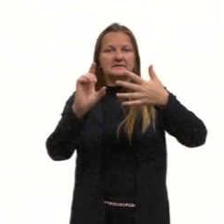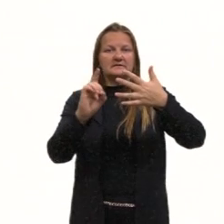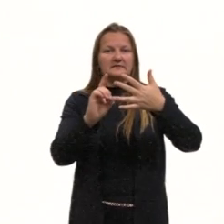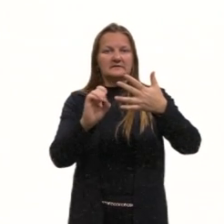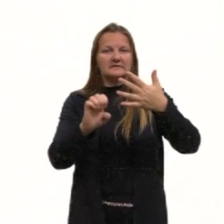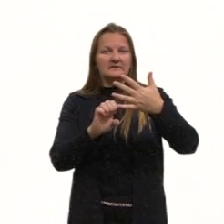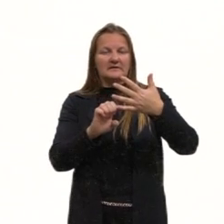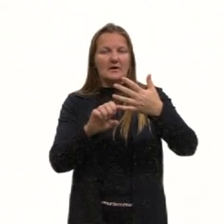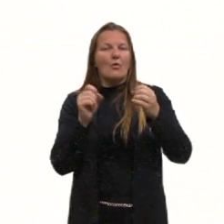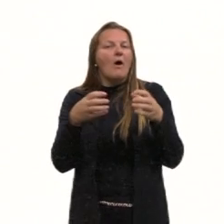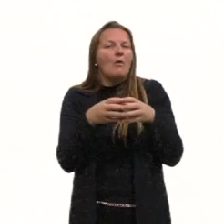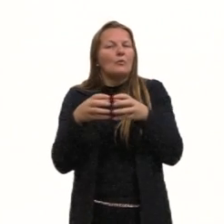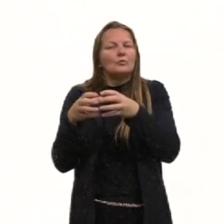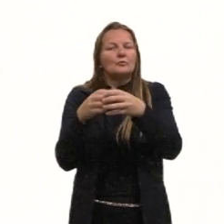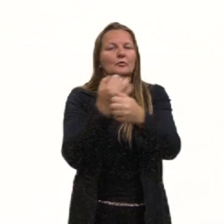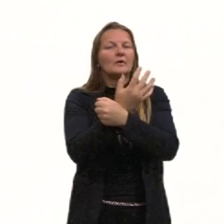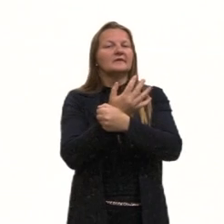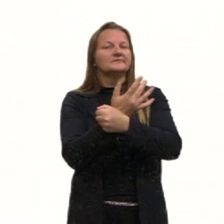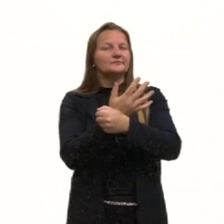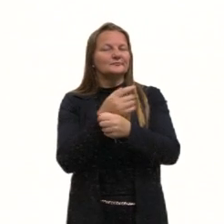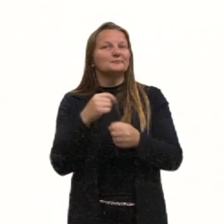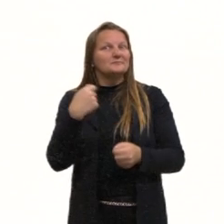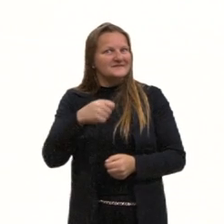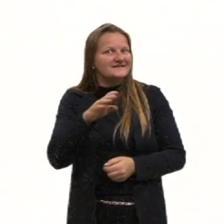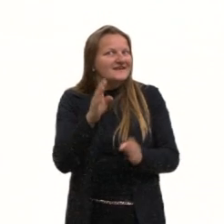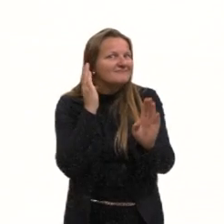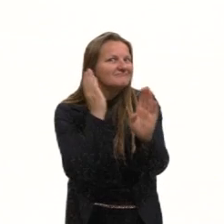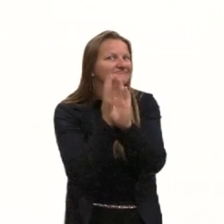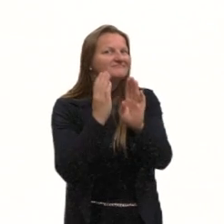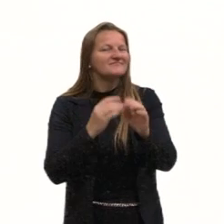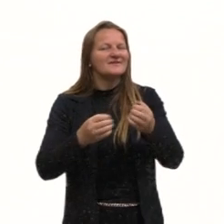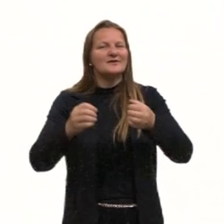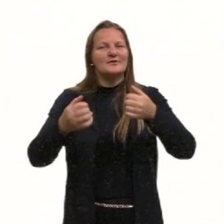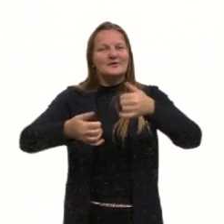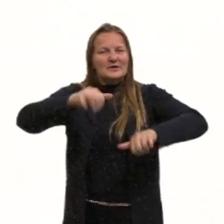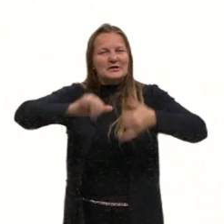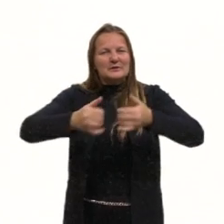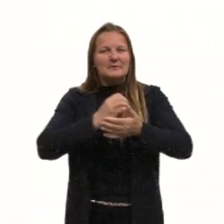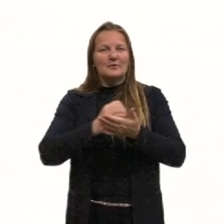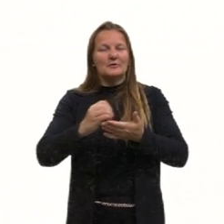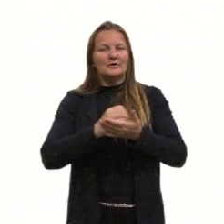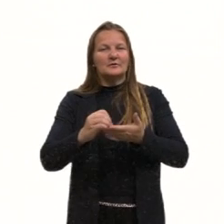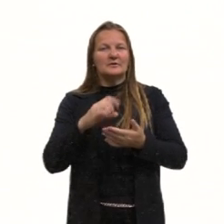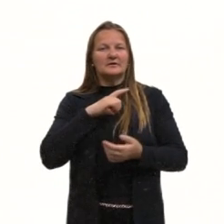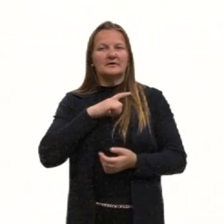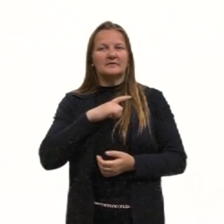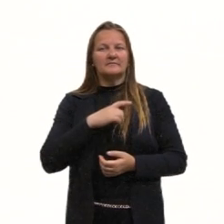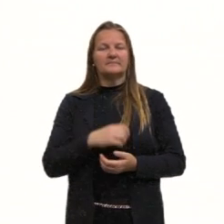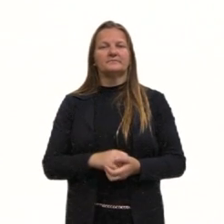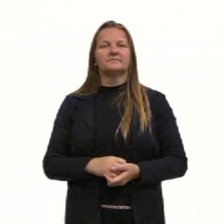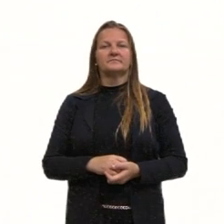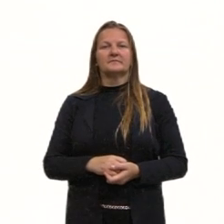eles são ácidos Lembrando que na química orgânica quem é ácido carboxílico